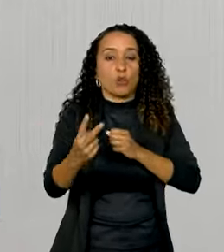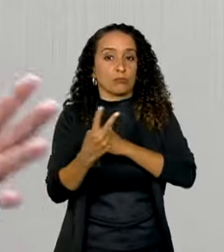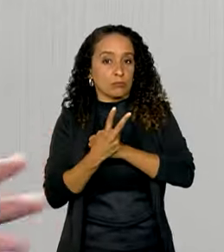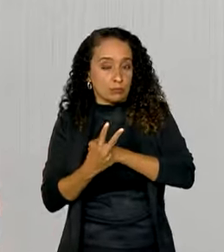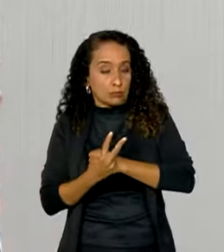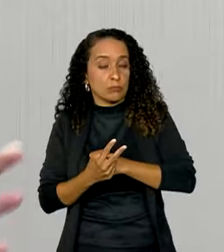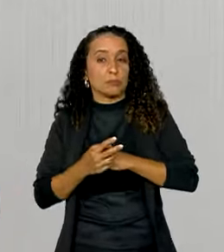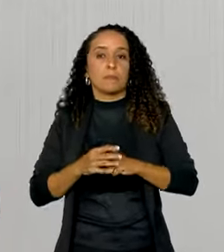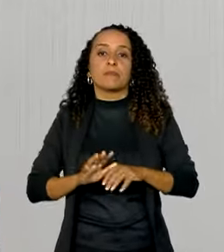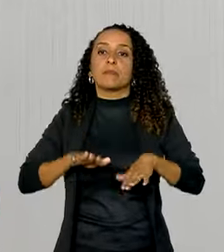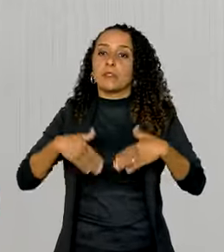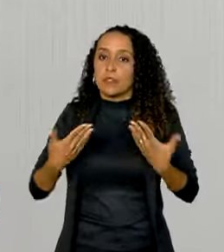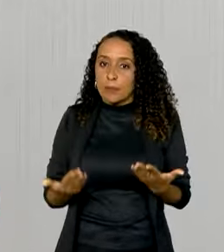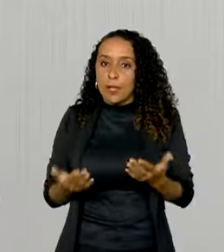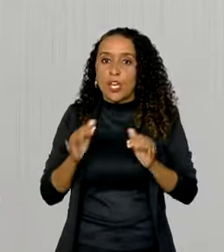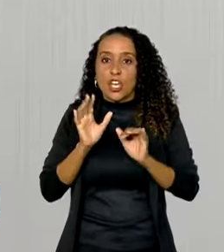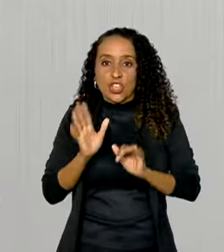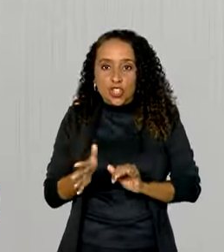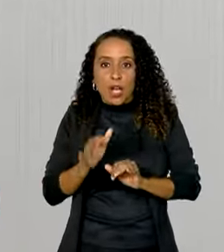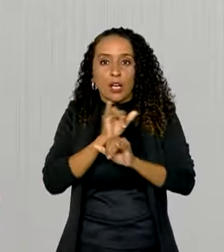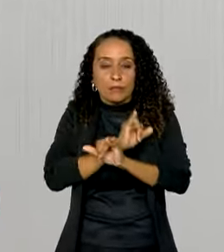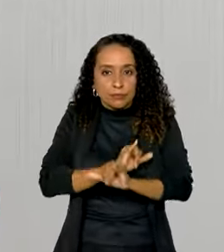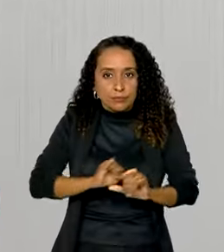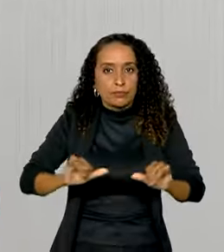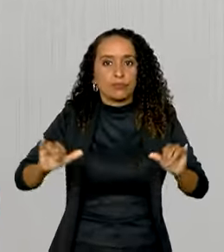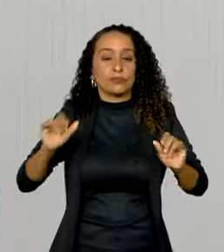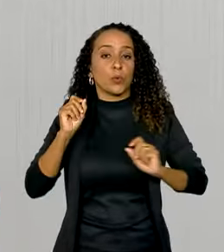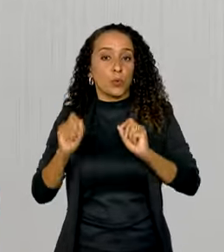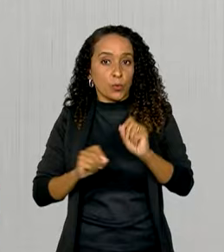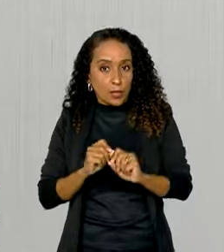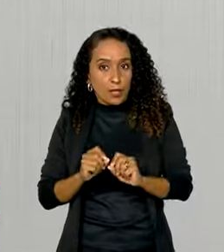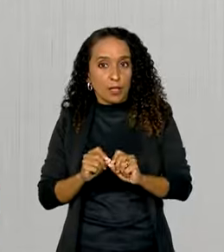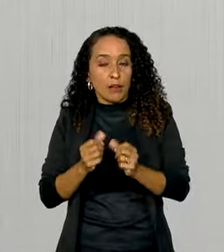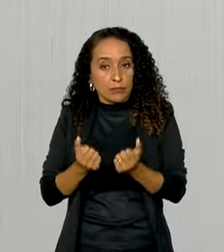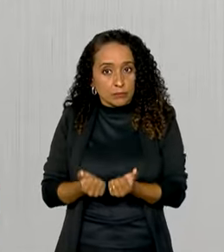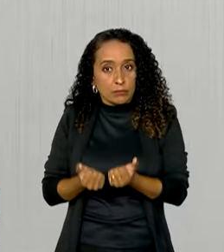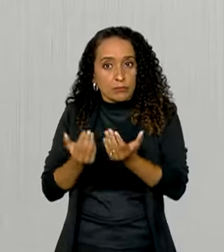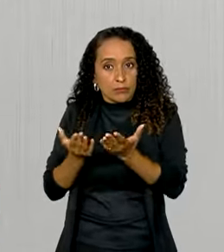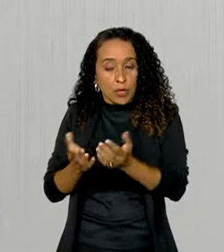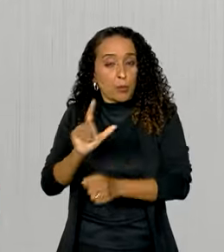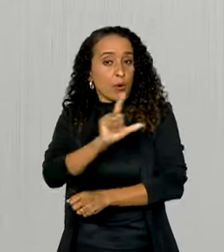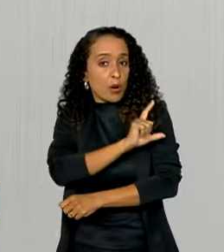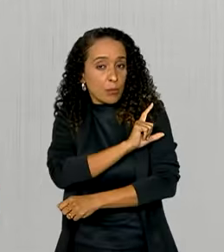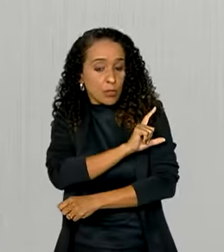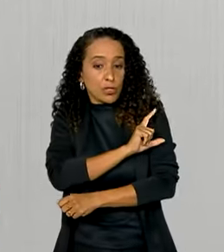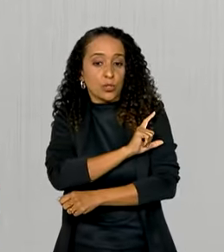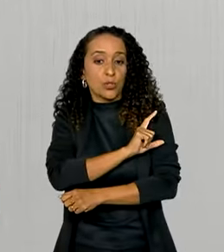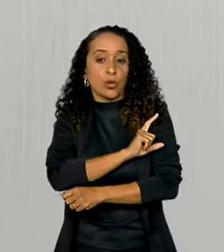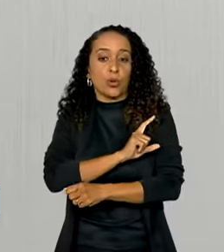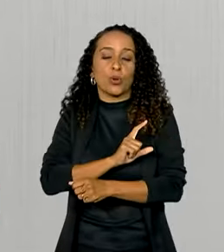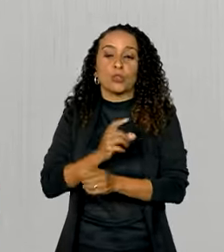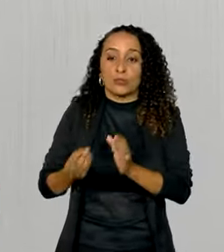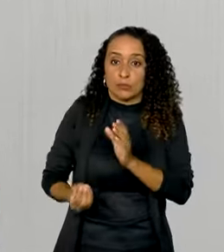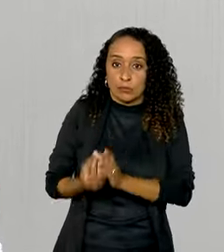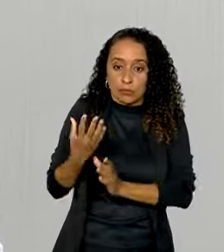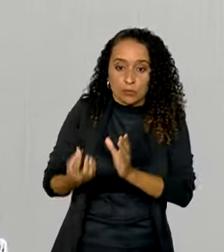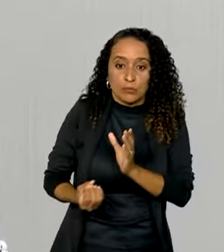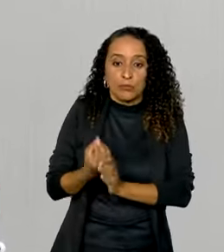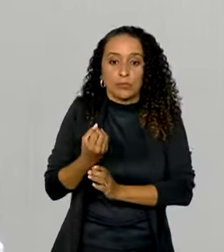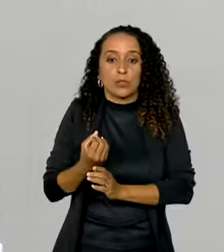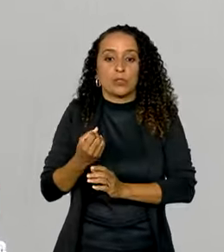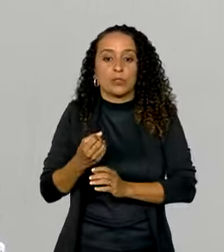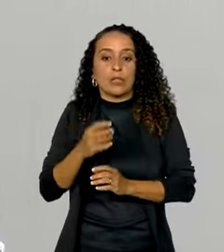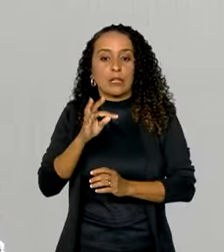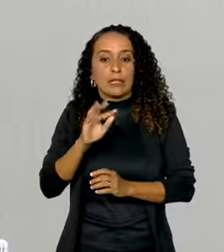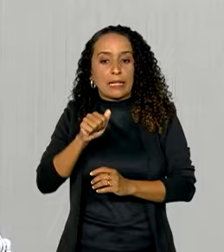e, como já foi amplamente noticiado, com uma oferta pelo laboratório produtor, o laboratório